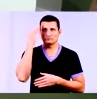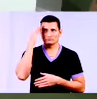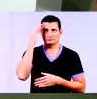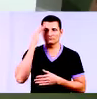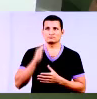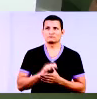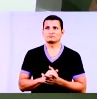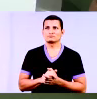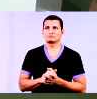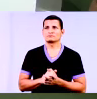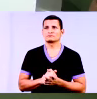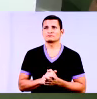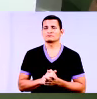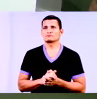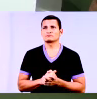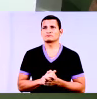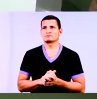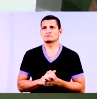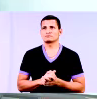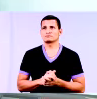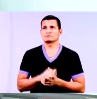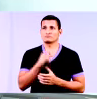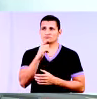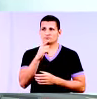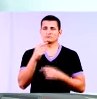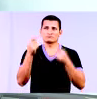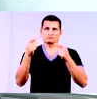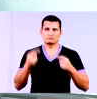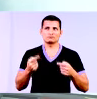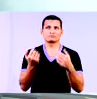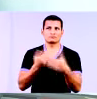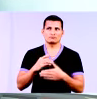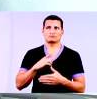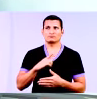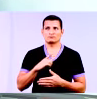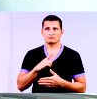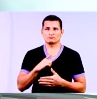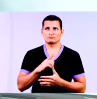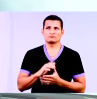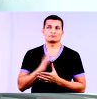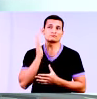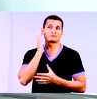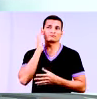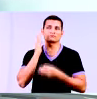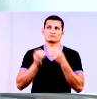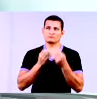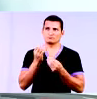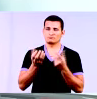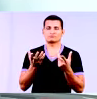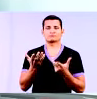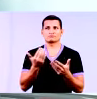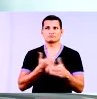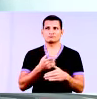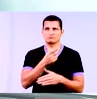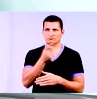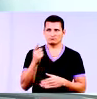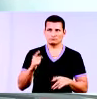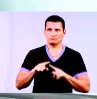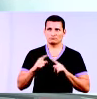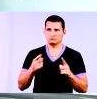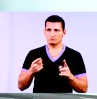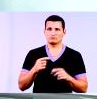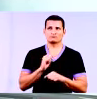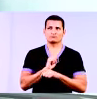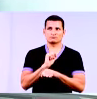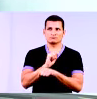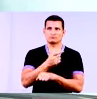Pessoal, essa é uma questão geralmente cai em prova, não sei como é que está aí, que os nossos assessores para a prova prepararam, mas espero de